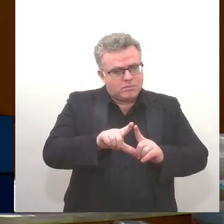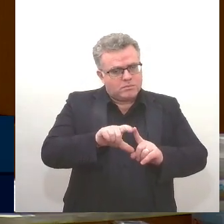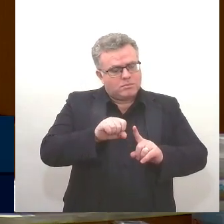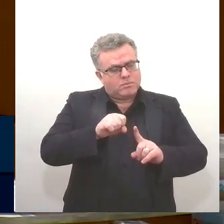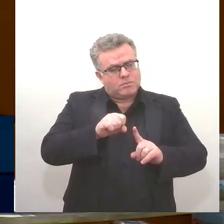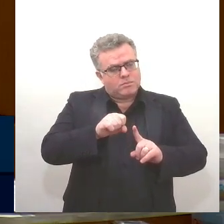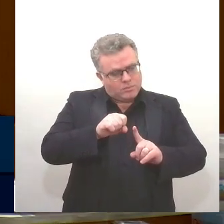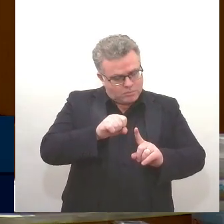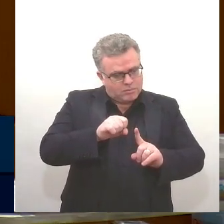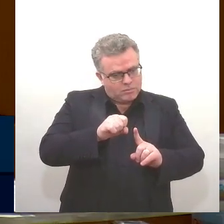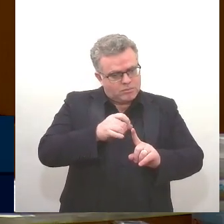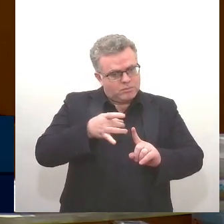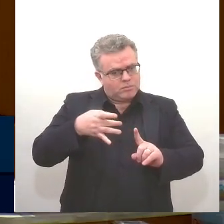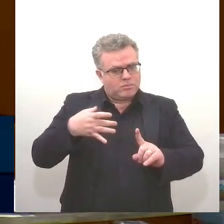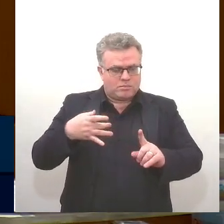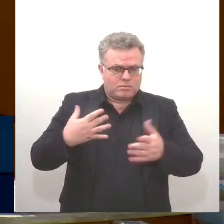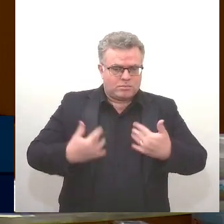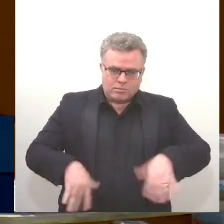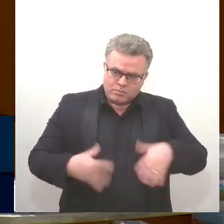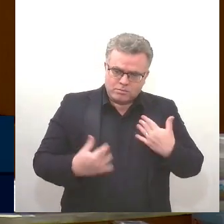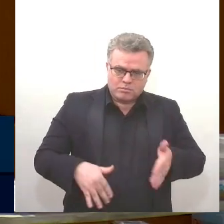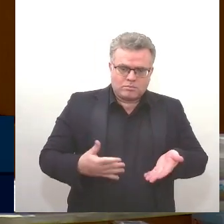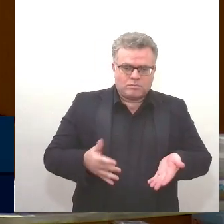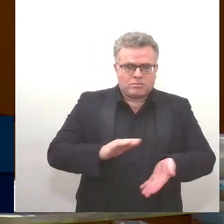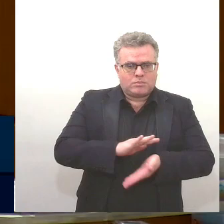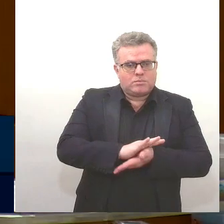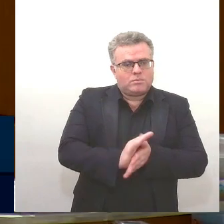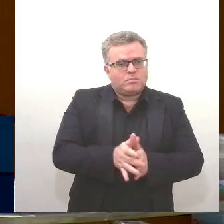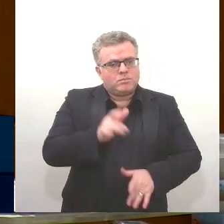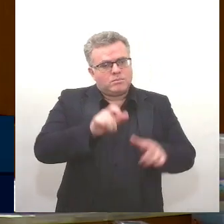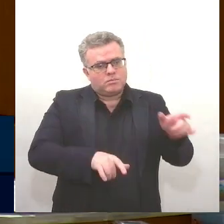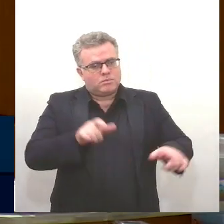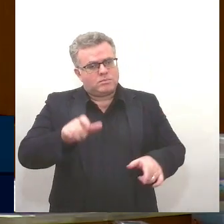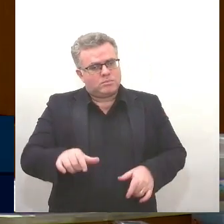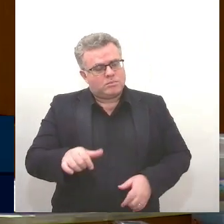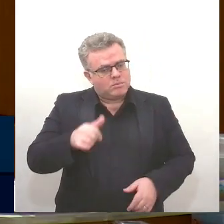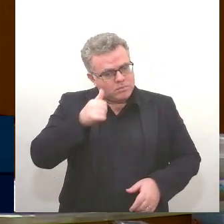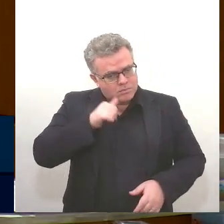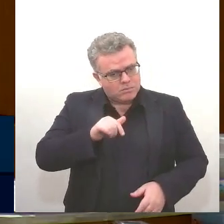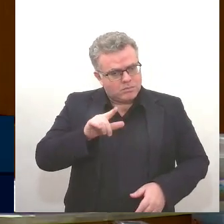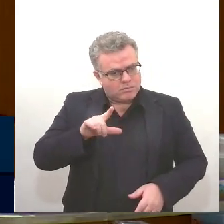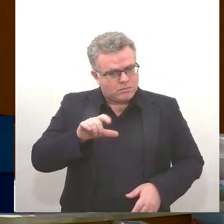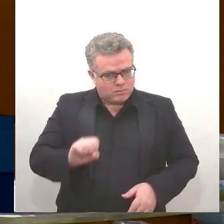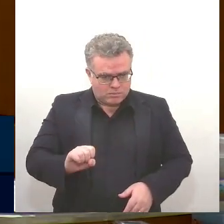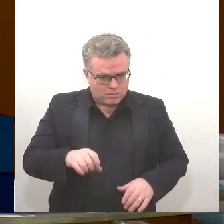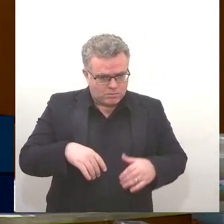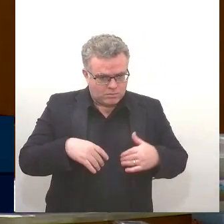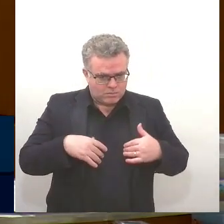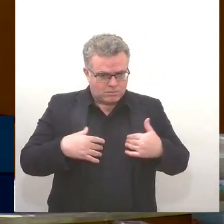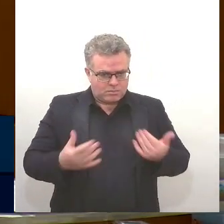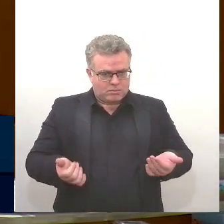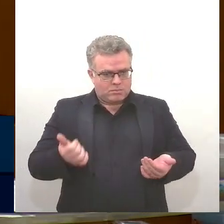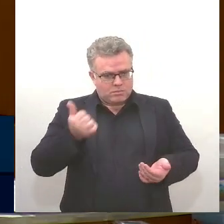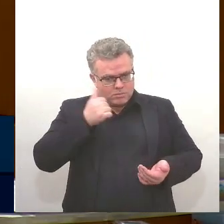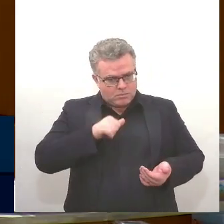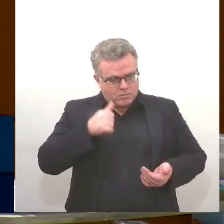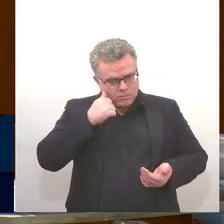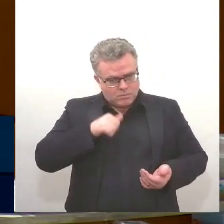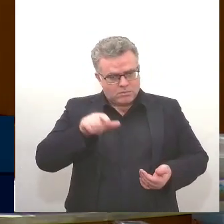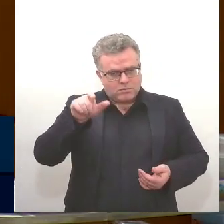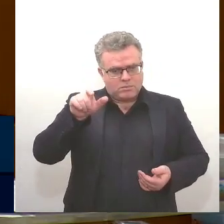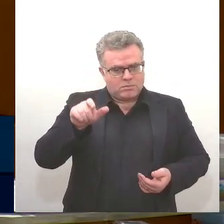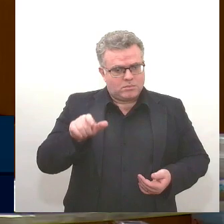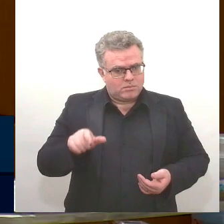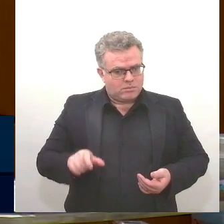contra mulheres lésbicas todo mundo sabe que é mulheres lésbica né mulheres que vivem que